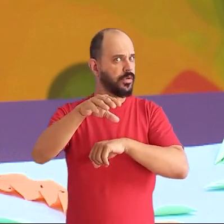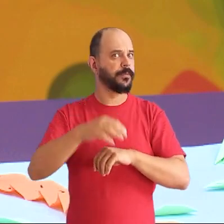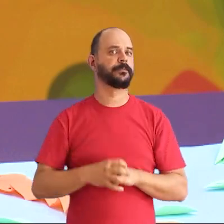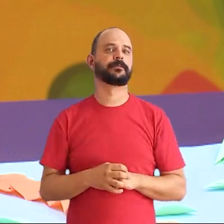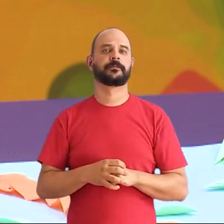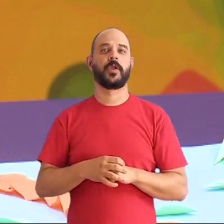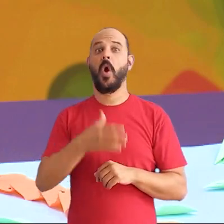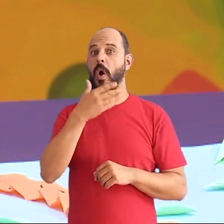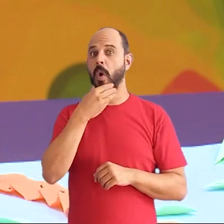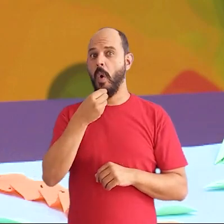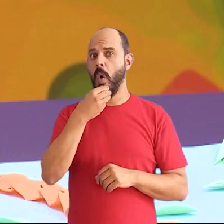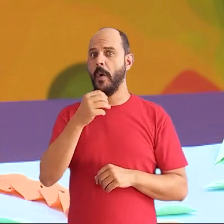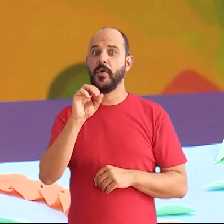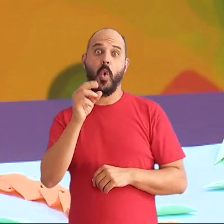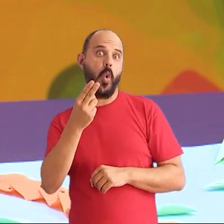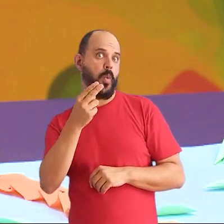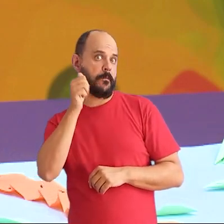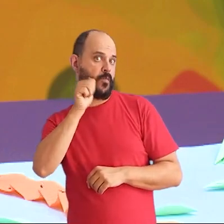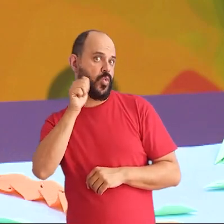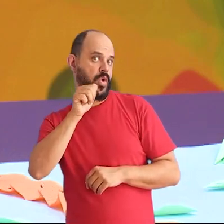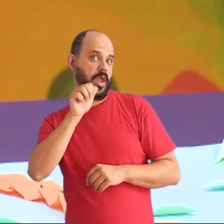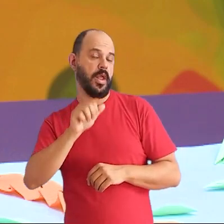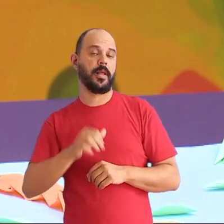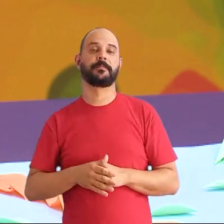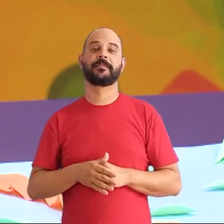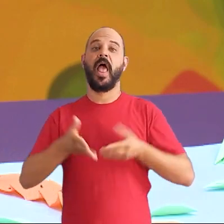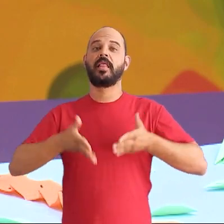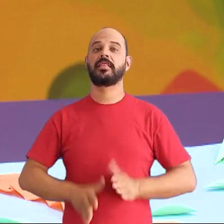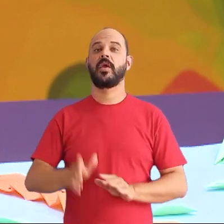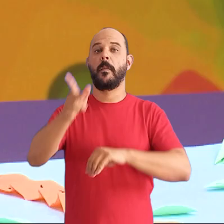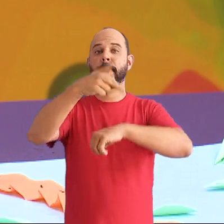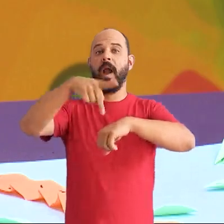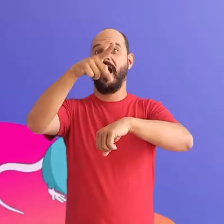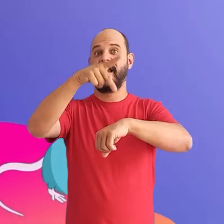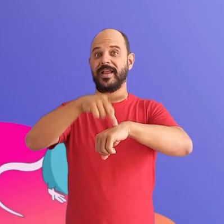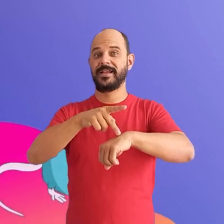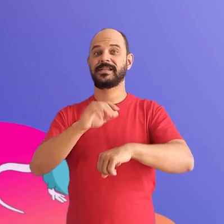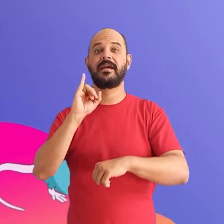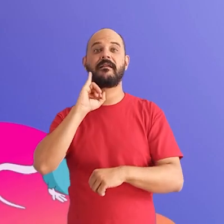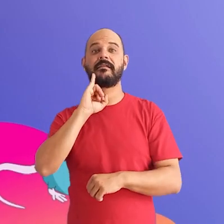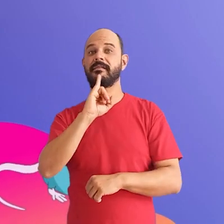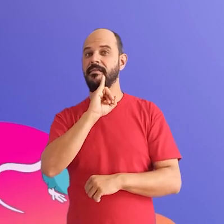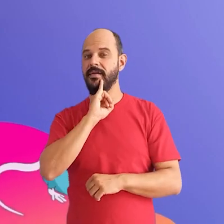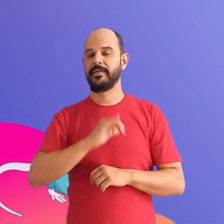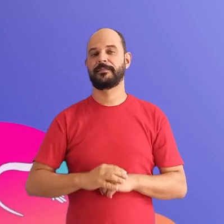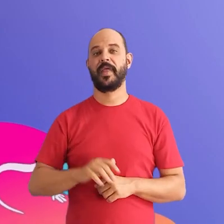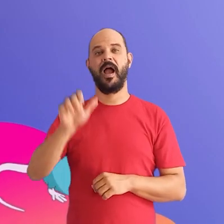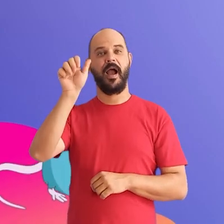esse escritor ou escritora nasceu na Irlanda. Vamos lá!